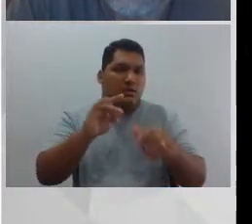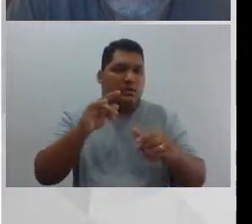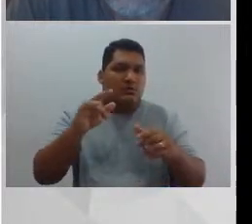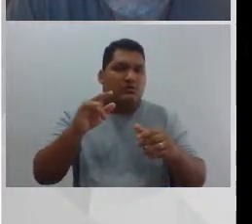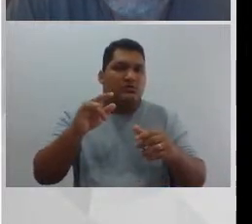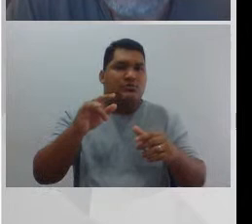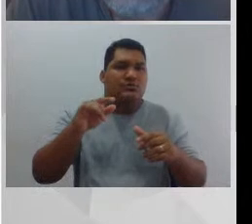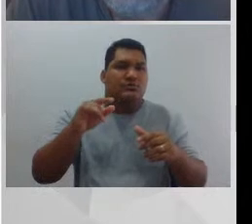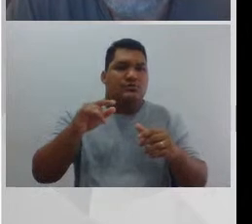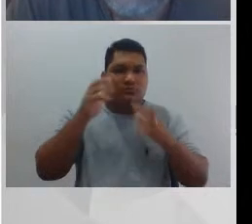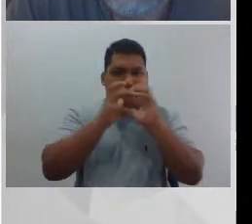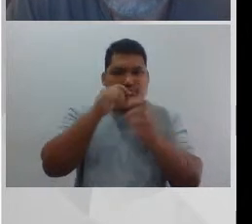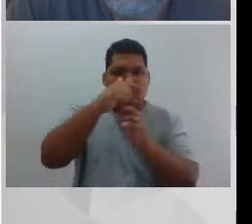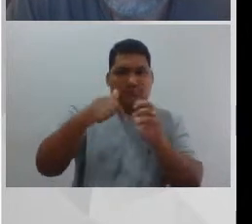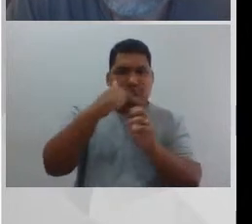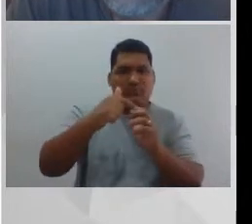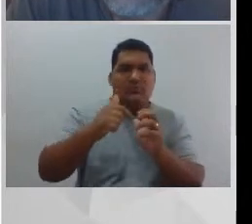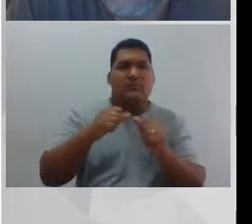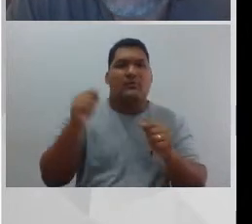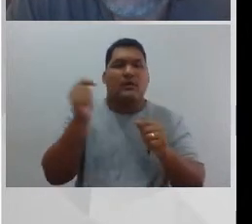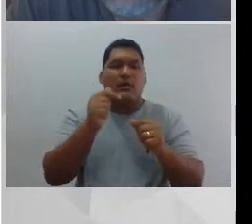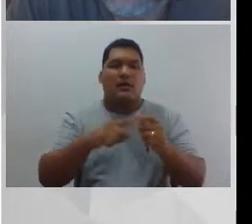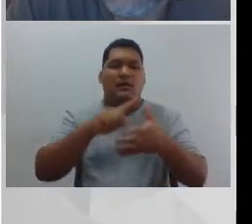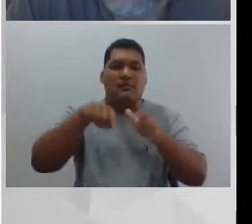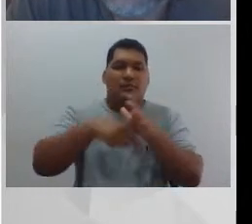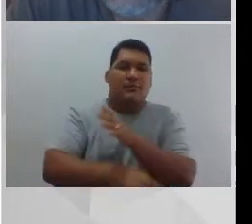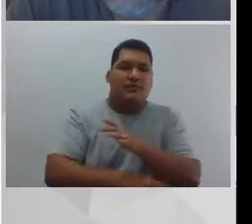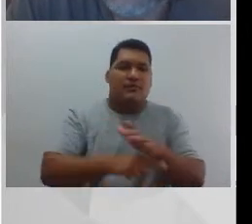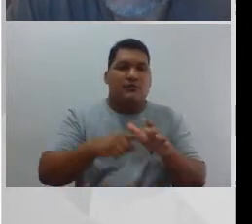neurais profundas com